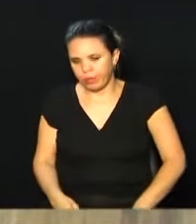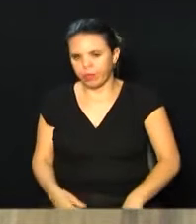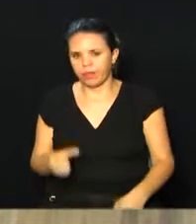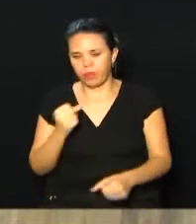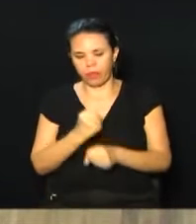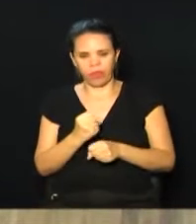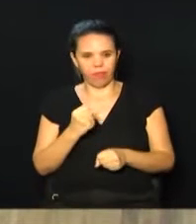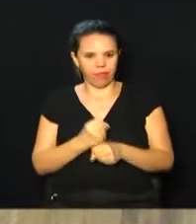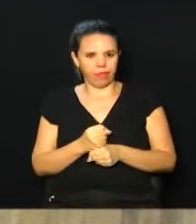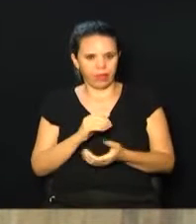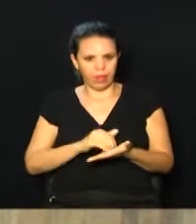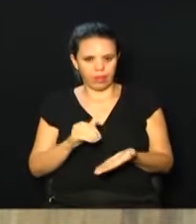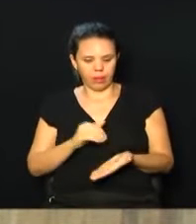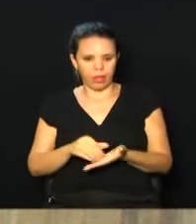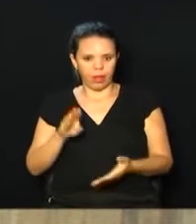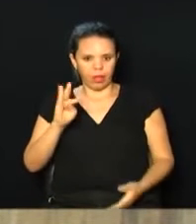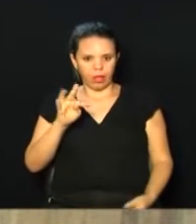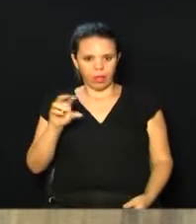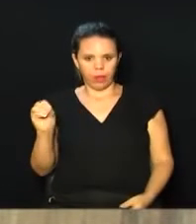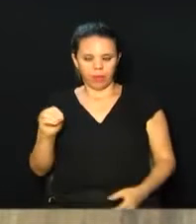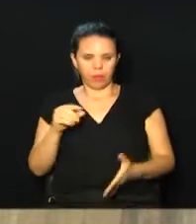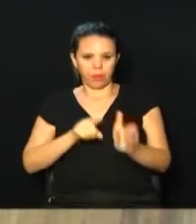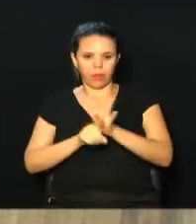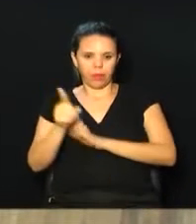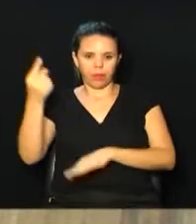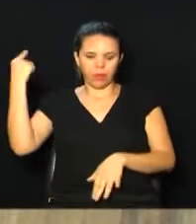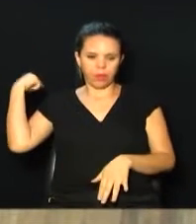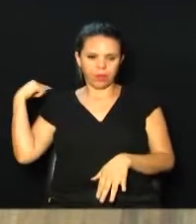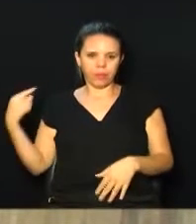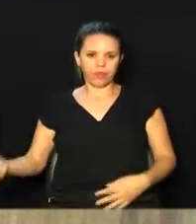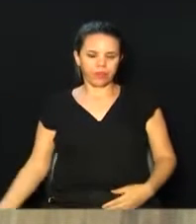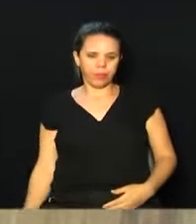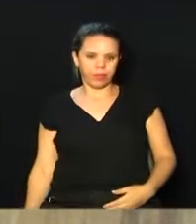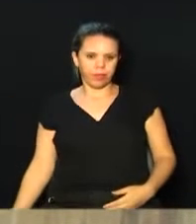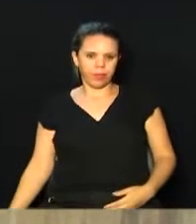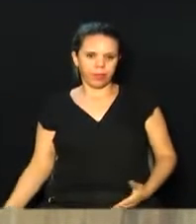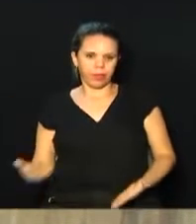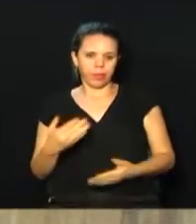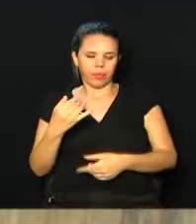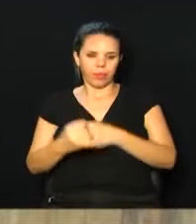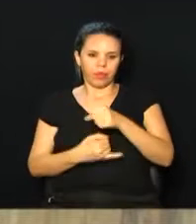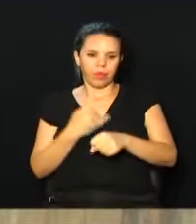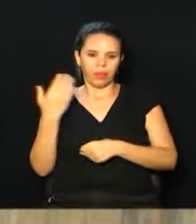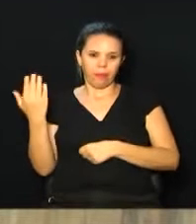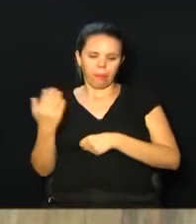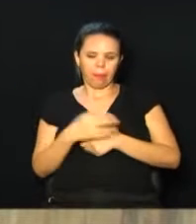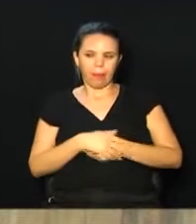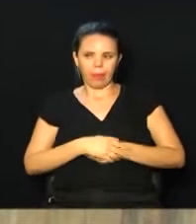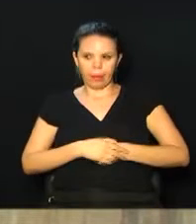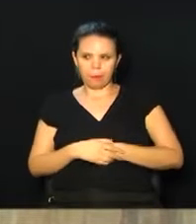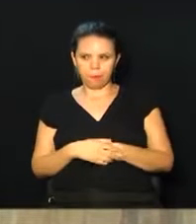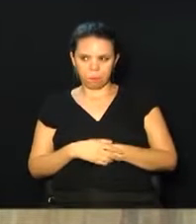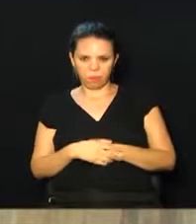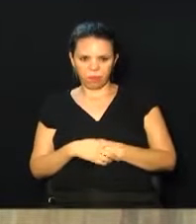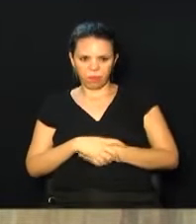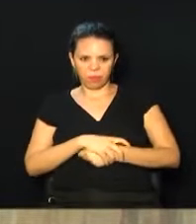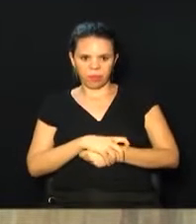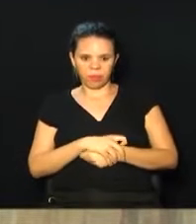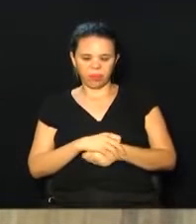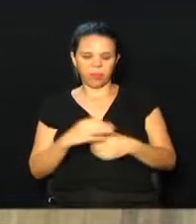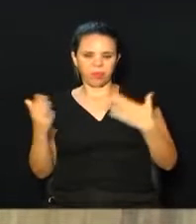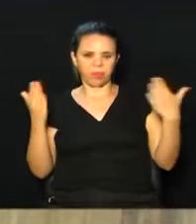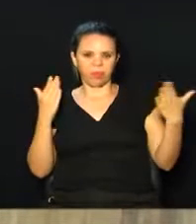obras. Secretário Barreiro, eu havia perguntado no bloco anterior, mas nós perdemos o contato com o senhor, sobre qual vai